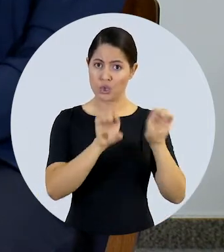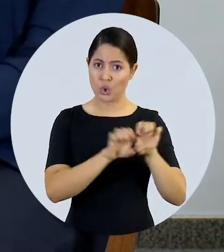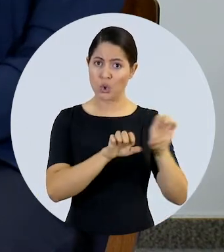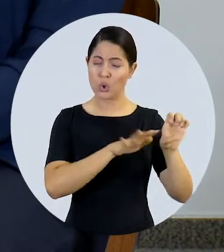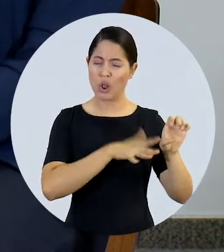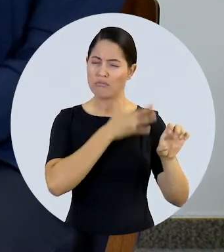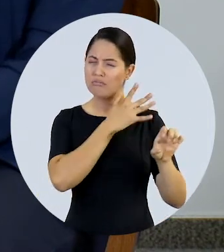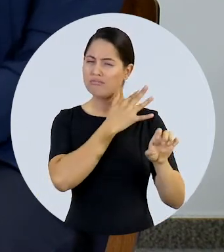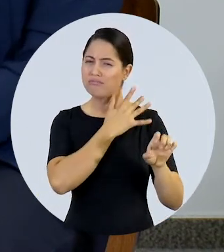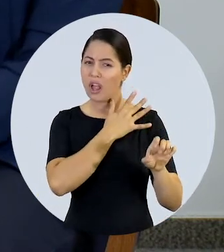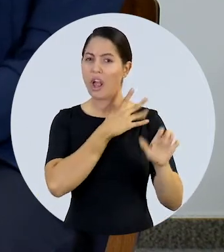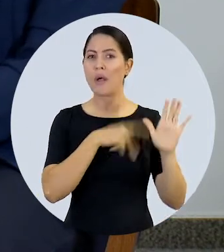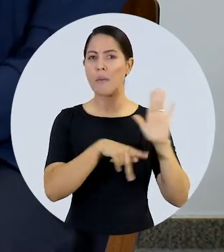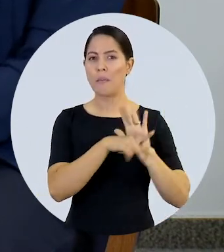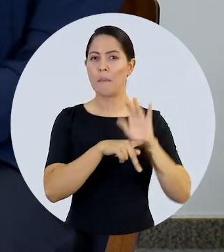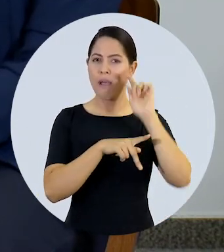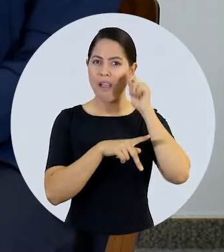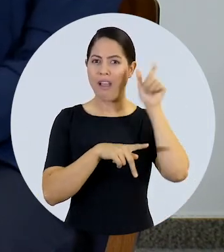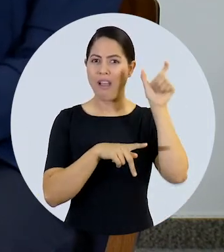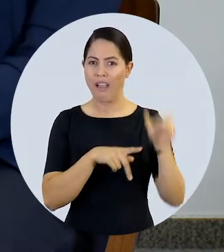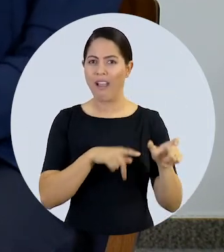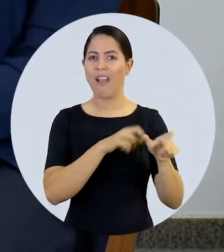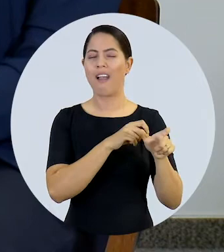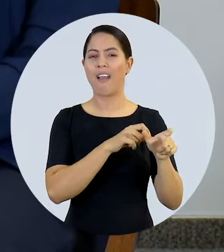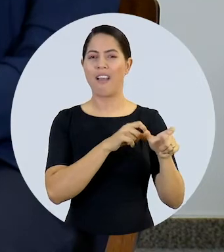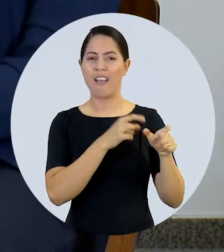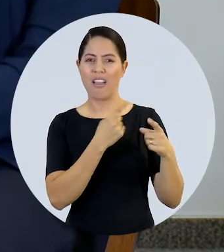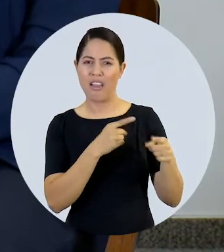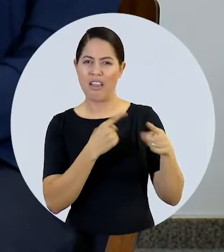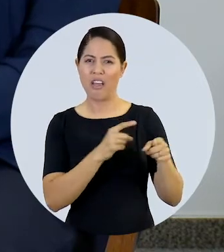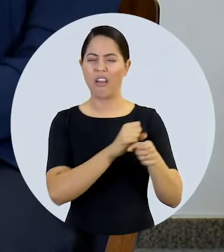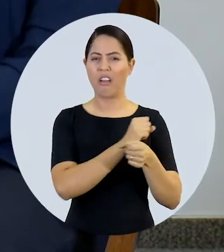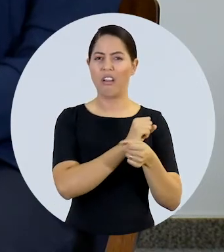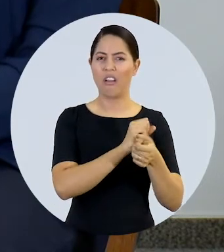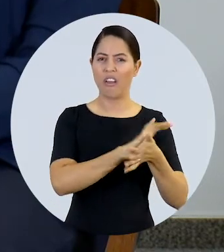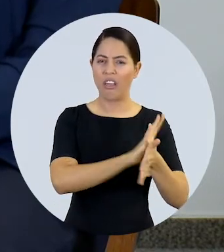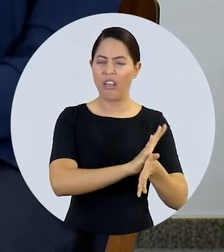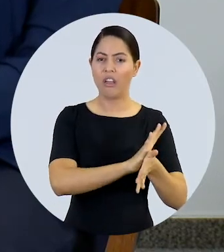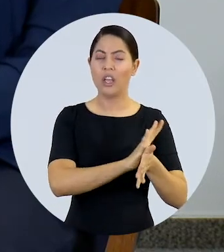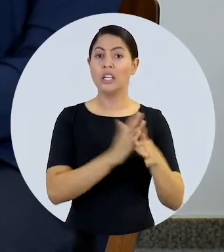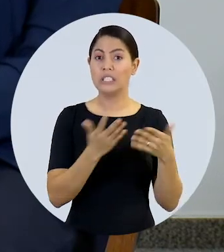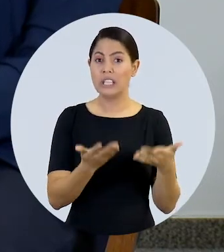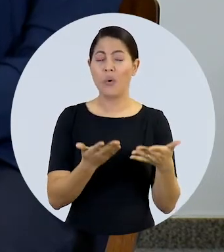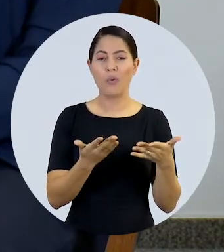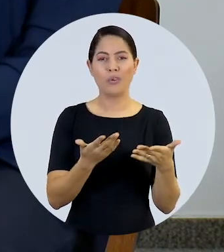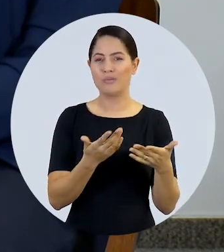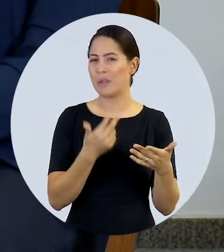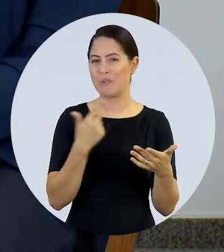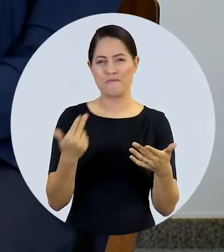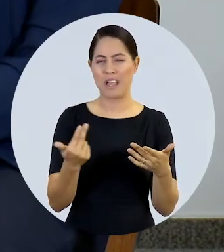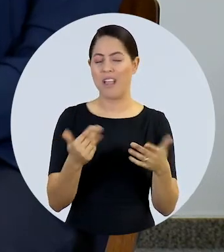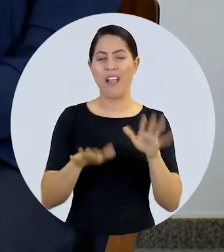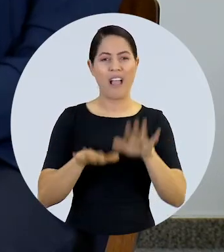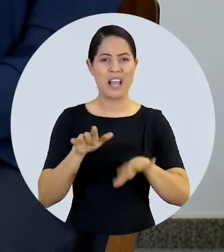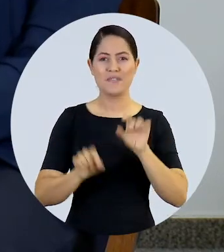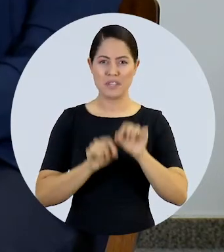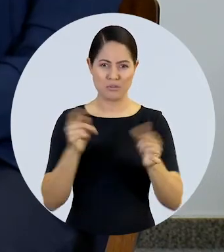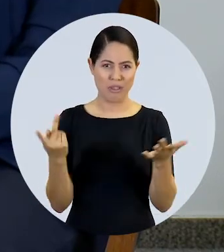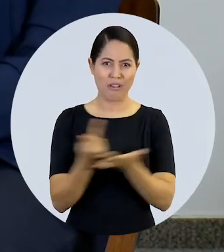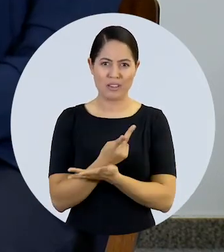racismo e suas instituições reproduzem a prática do racismo cotidianamente. Então, não é novidade você ainda